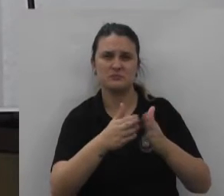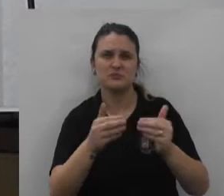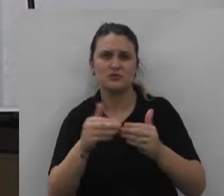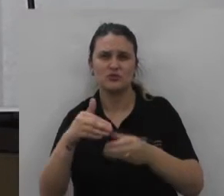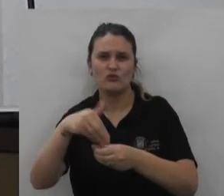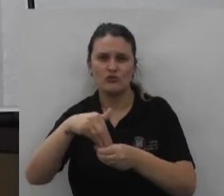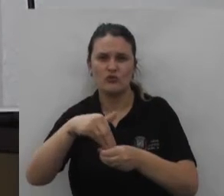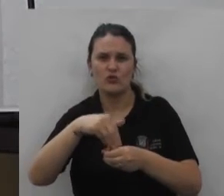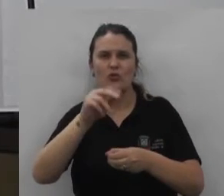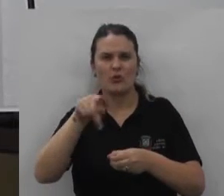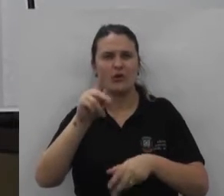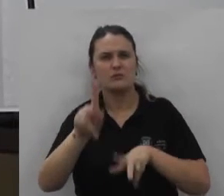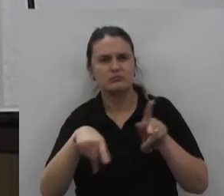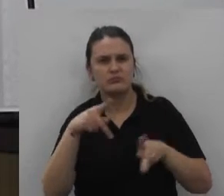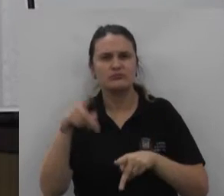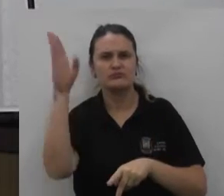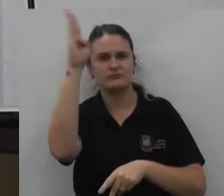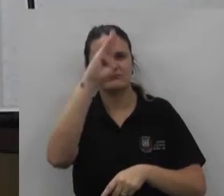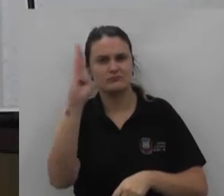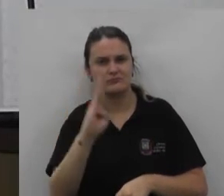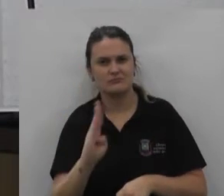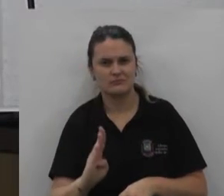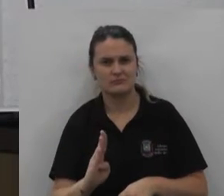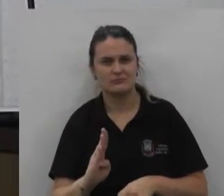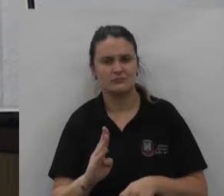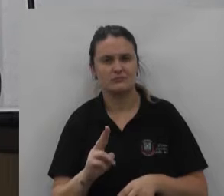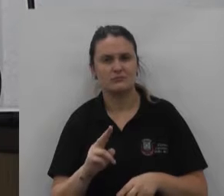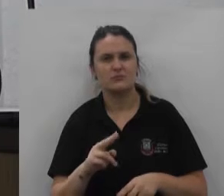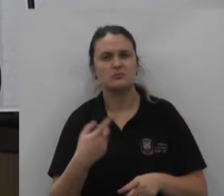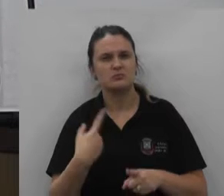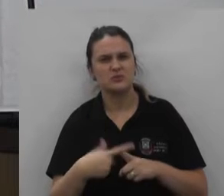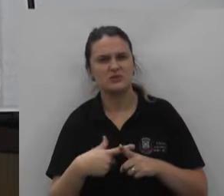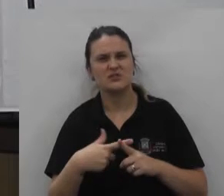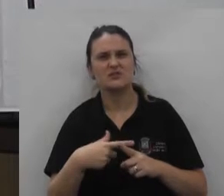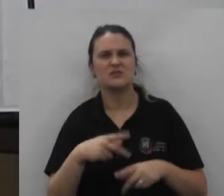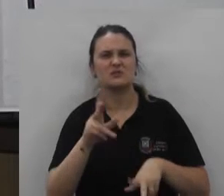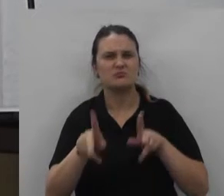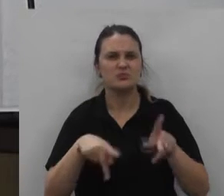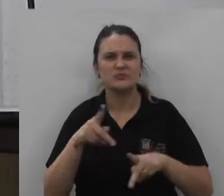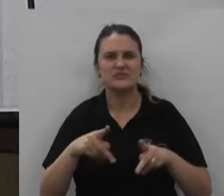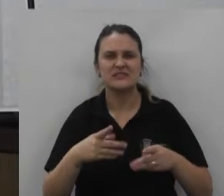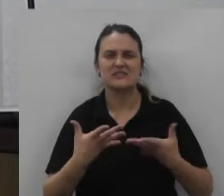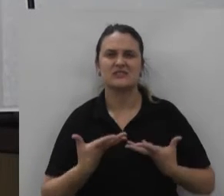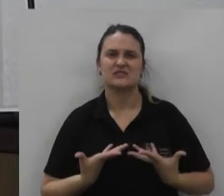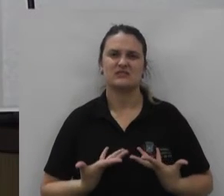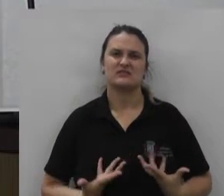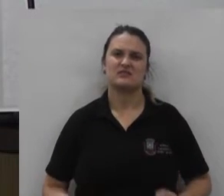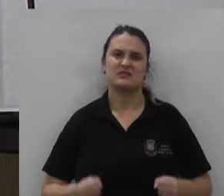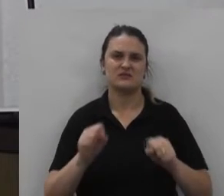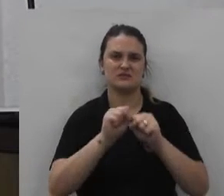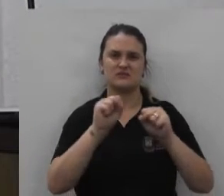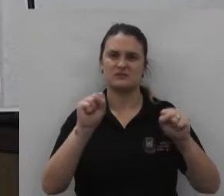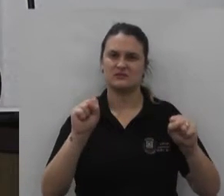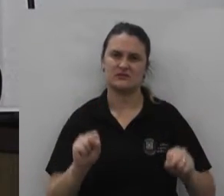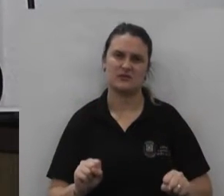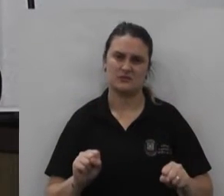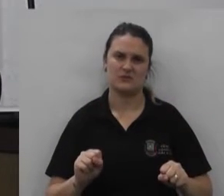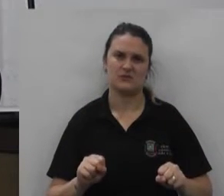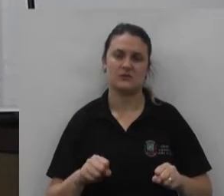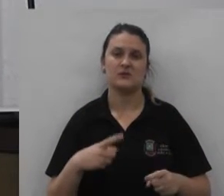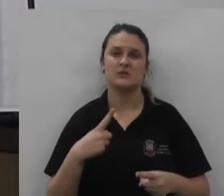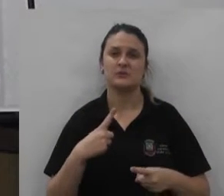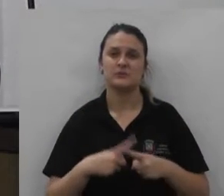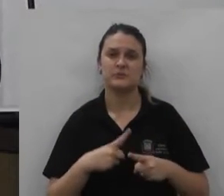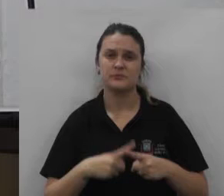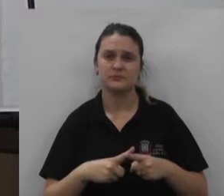campanha foi o povo brasileiro, por estar cheio do sistema. E